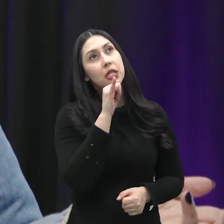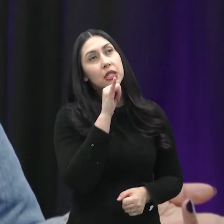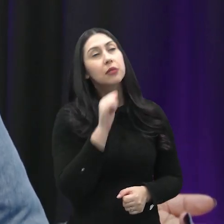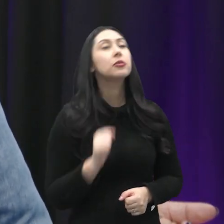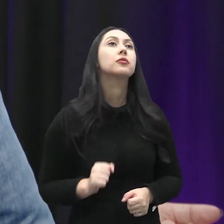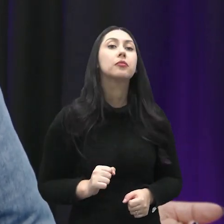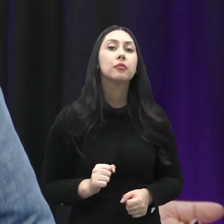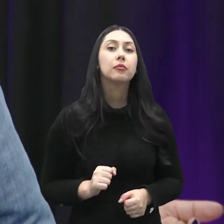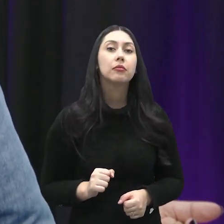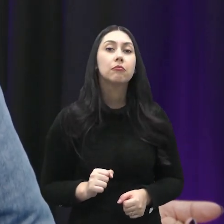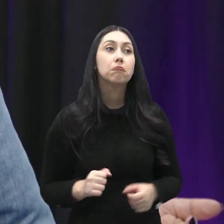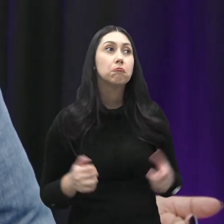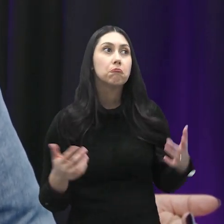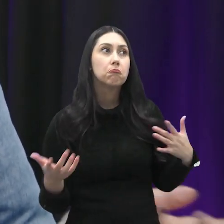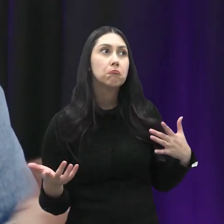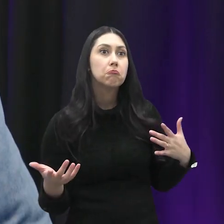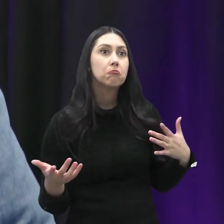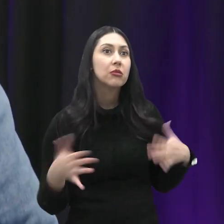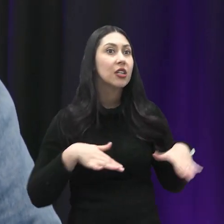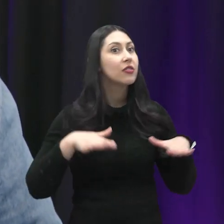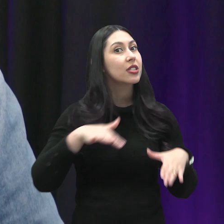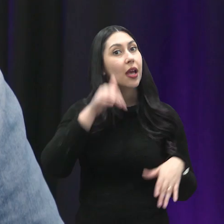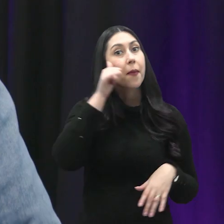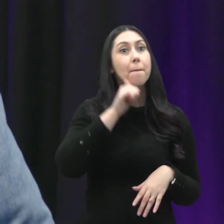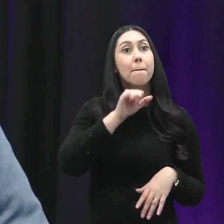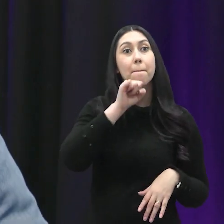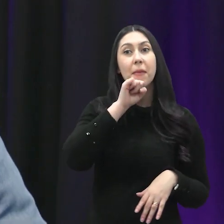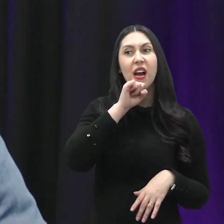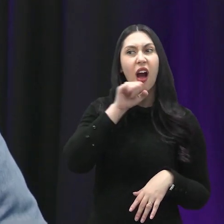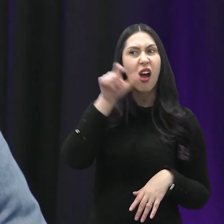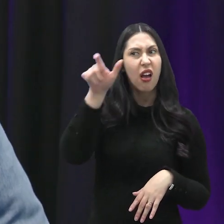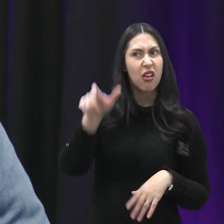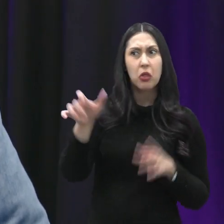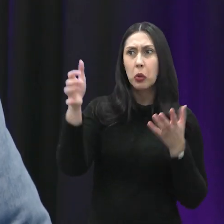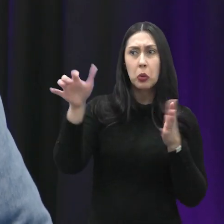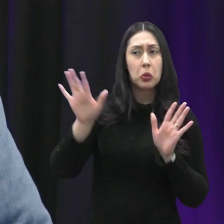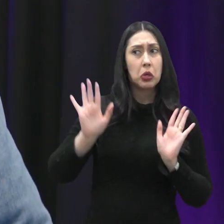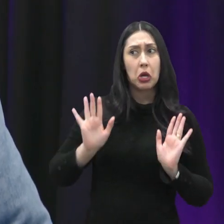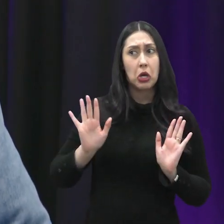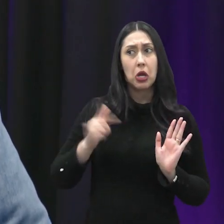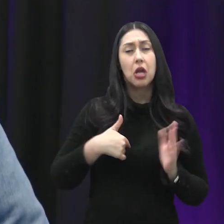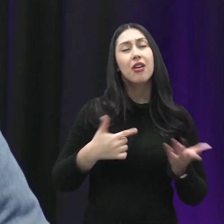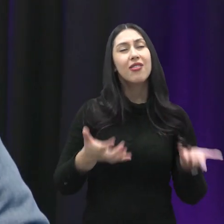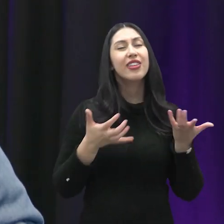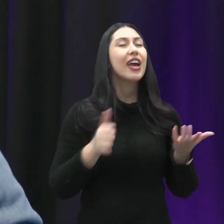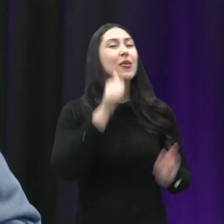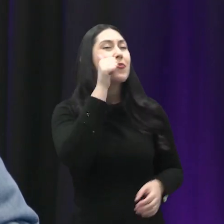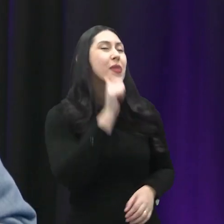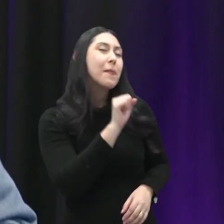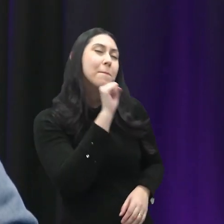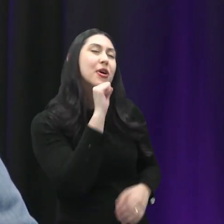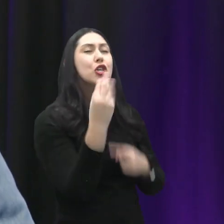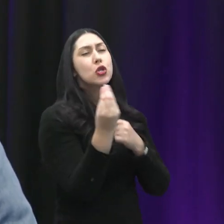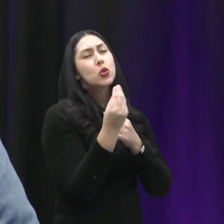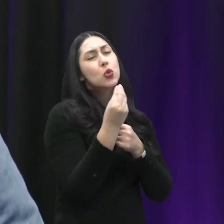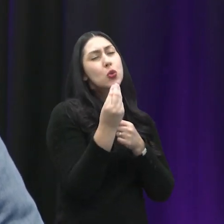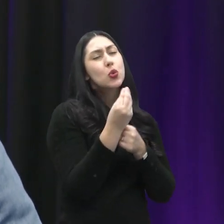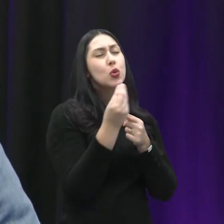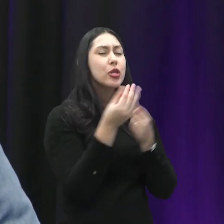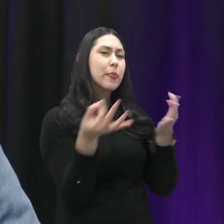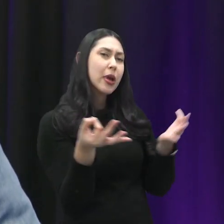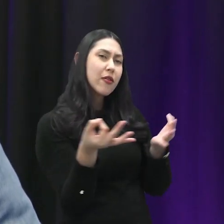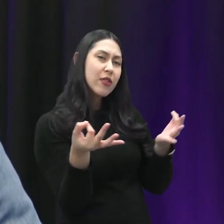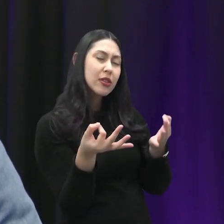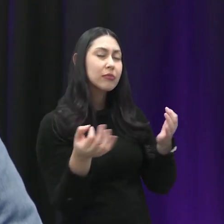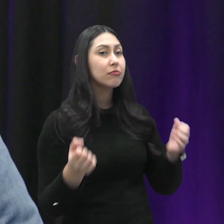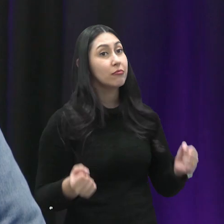quem que é a mãe que a gente não quer, que faça exatamente aquilo que a gente quer que seja